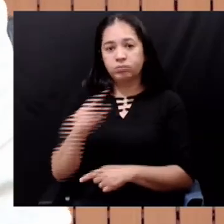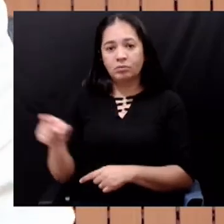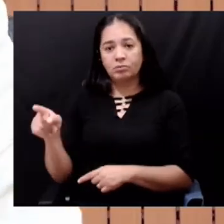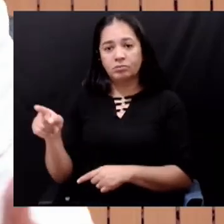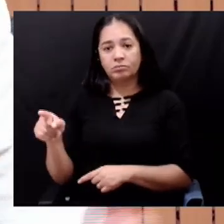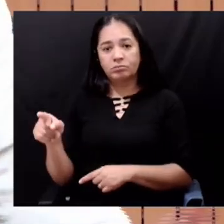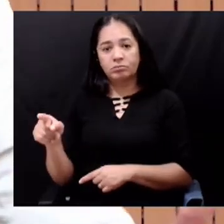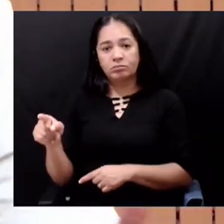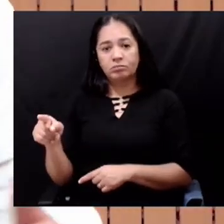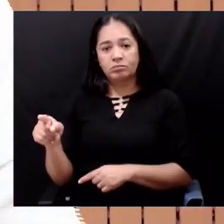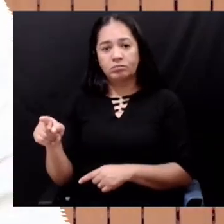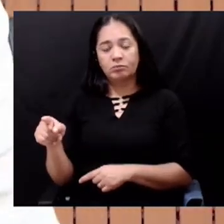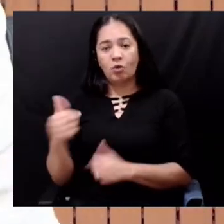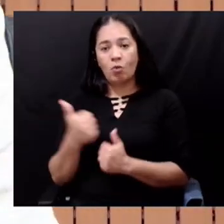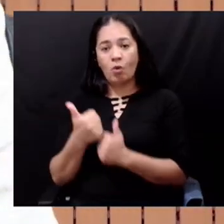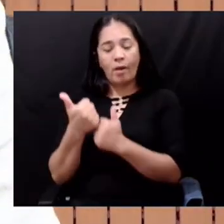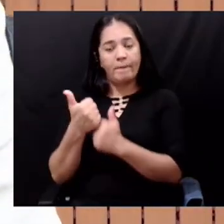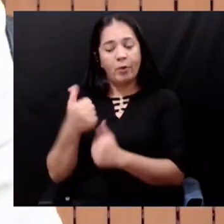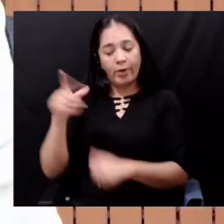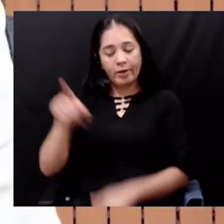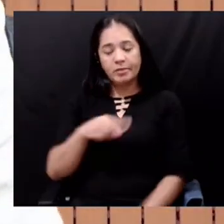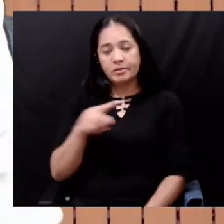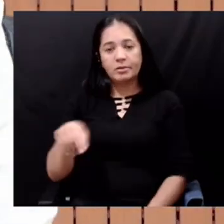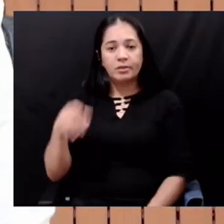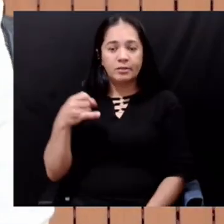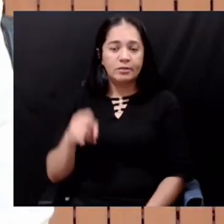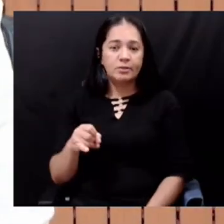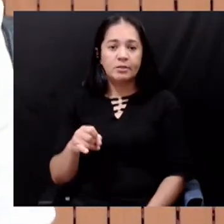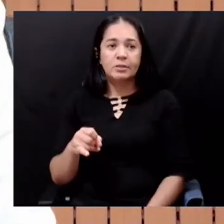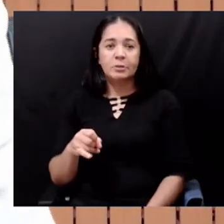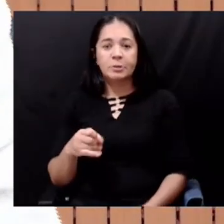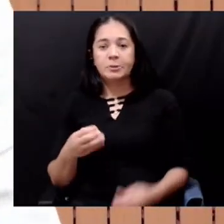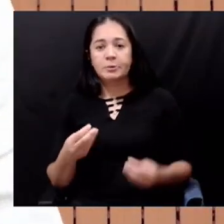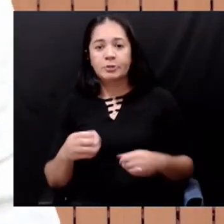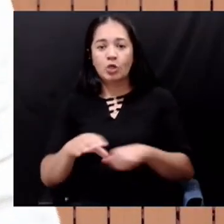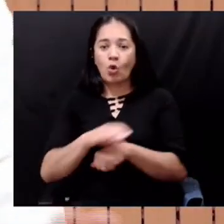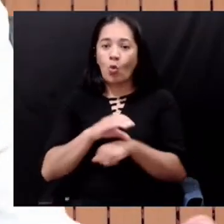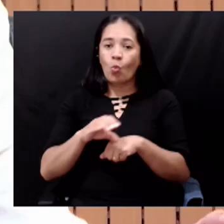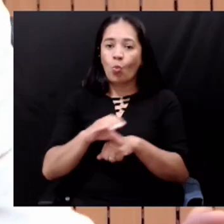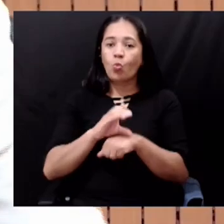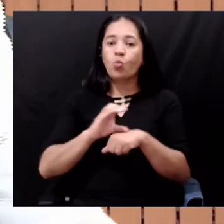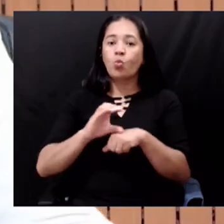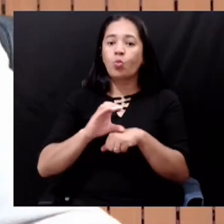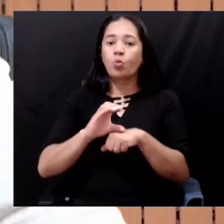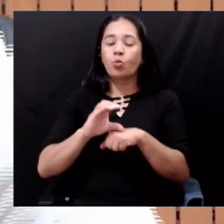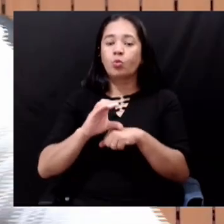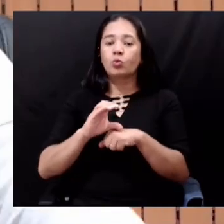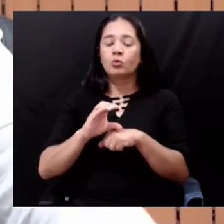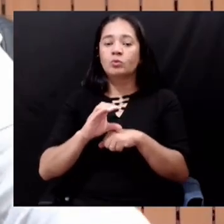apoio caso determinado cursinho, seja o CNPJ ou não